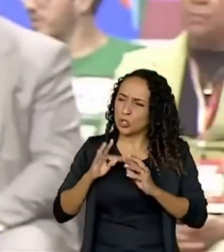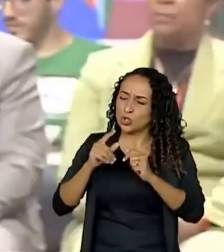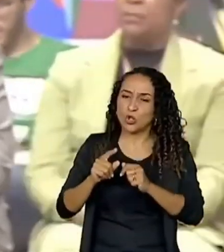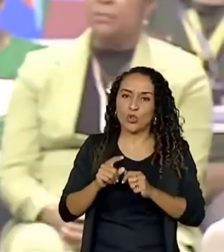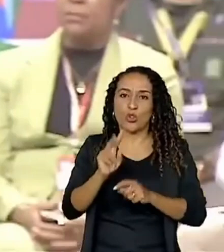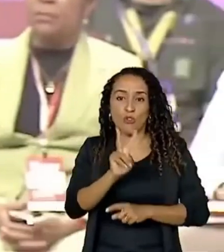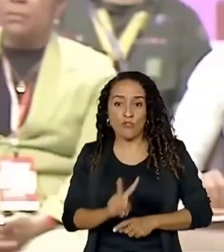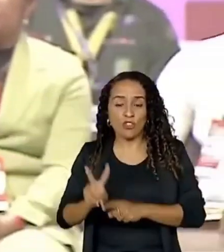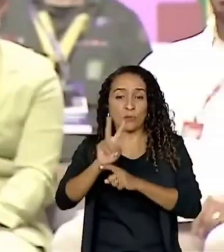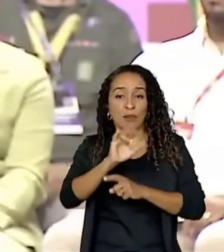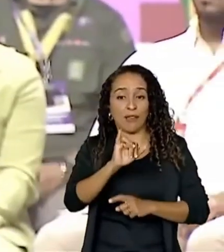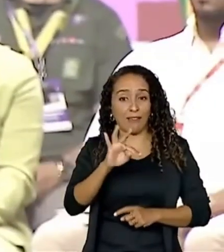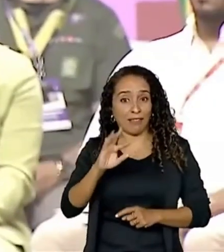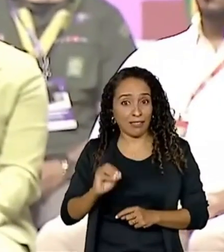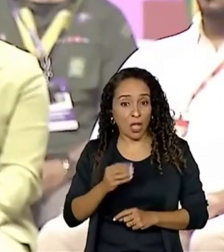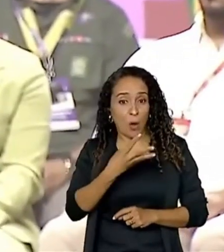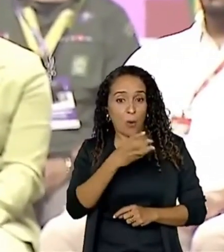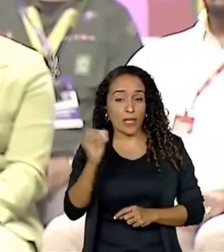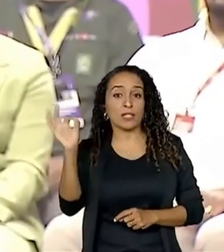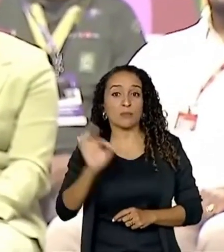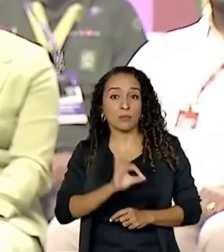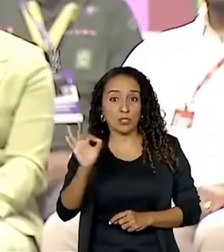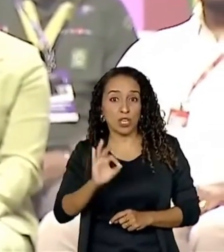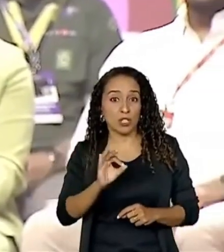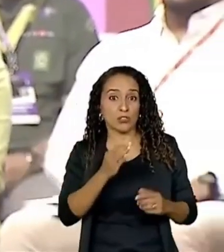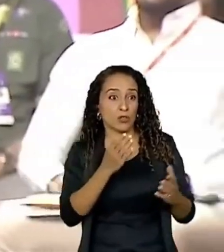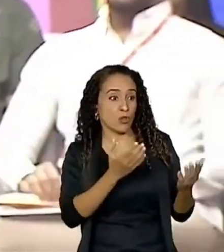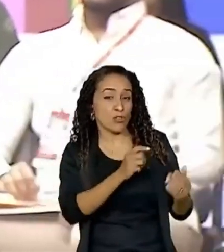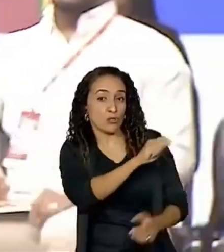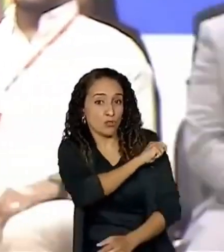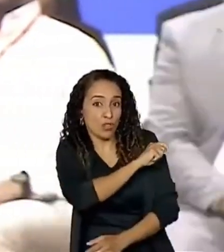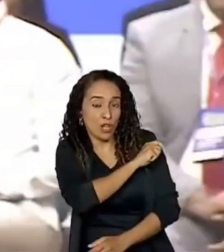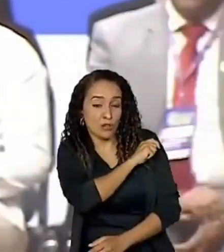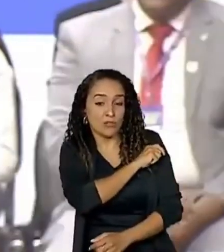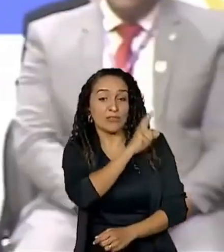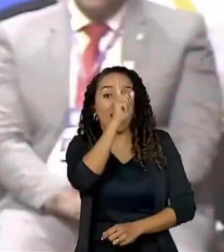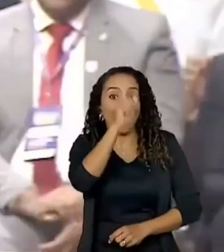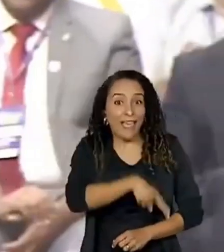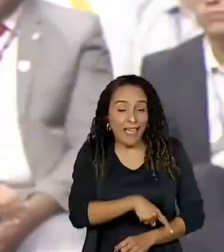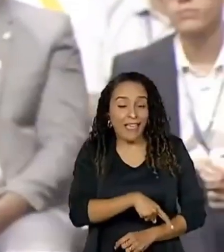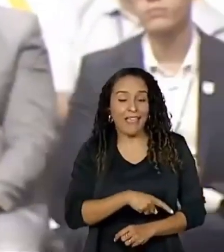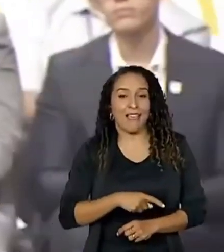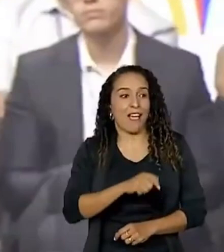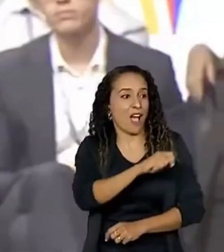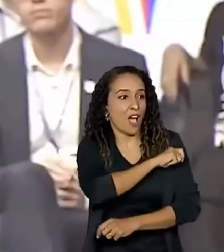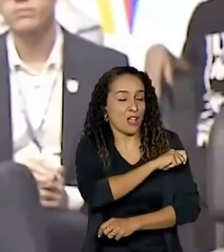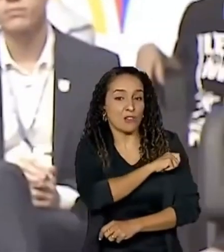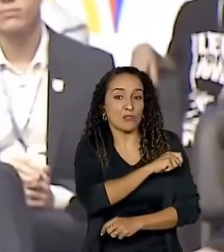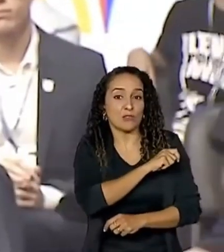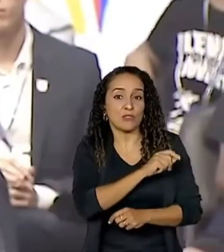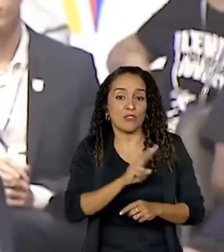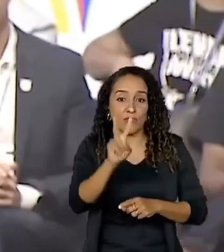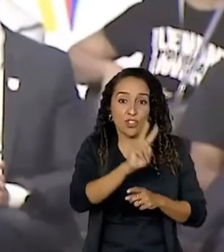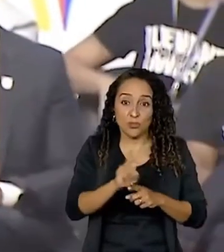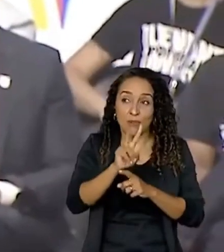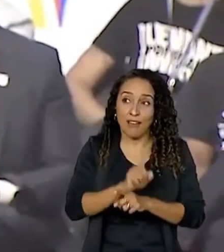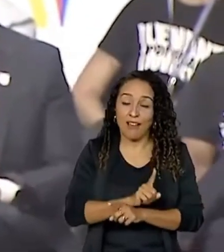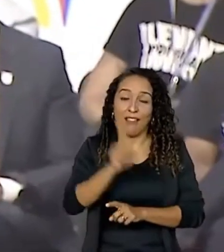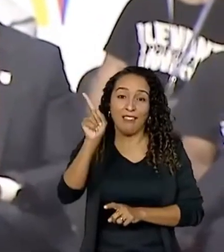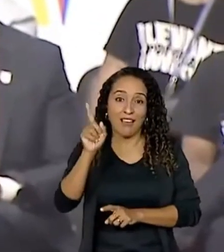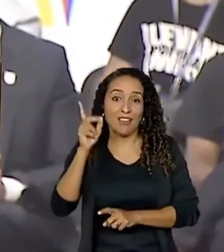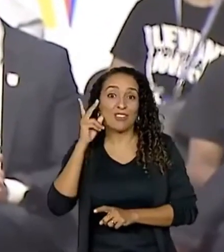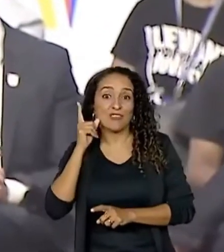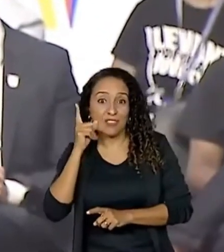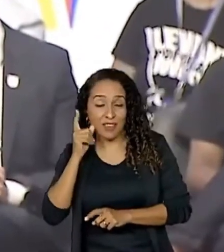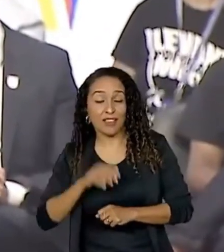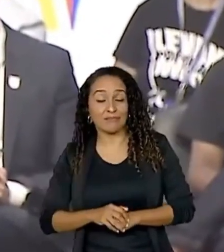ITA, 40% dos estudantes que vão para o ITA são estudantes que fazem vestibular no Ceará.